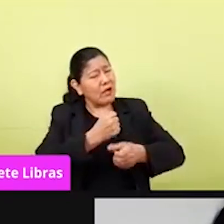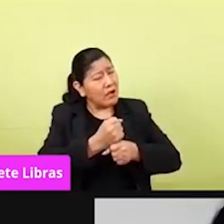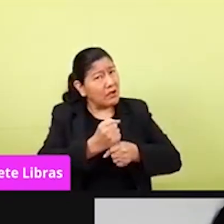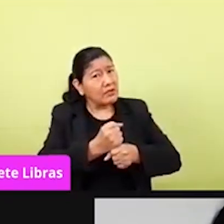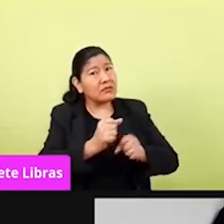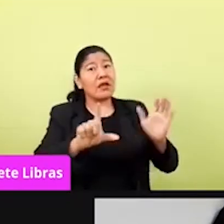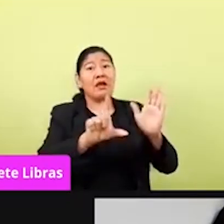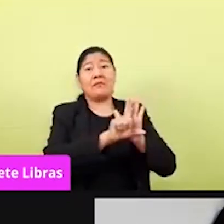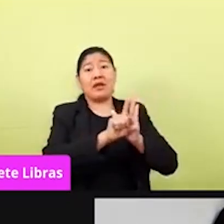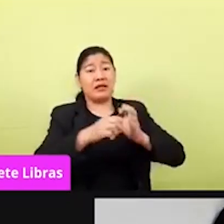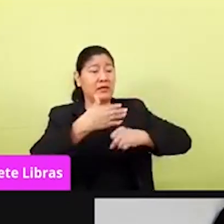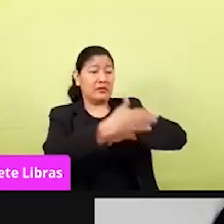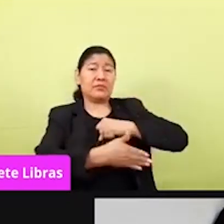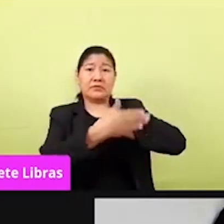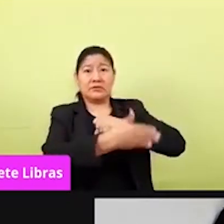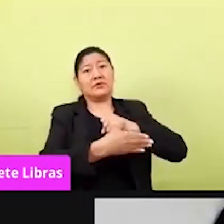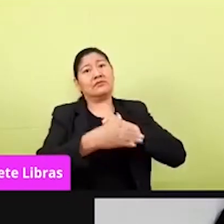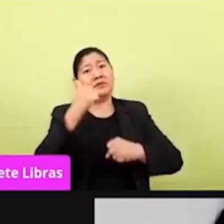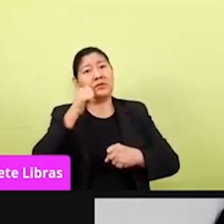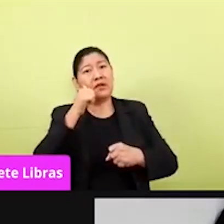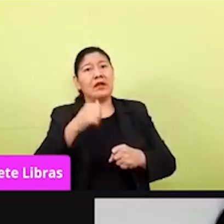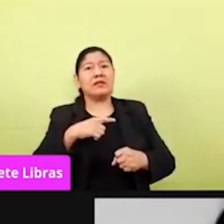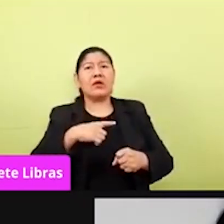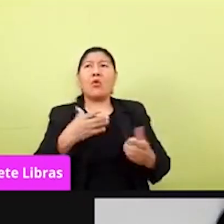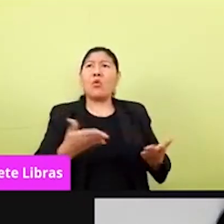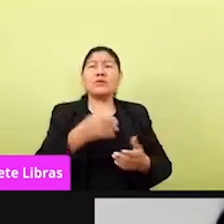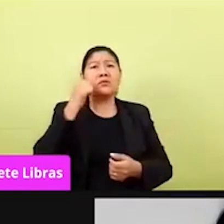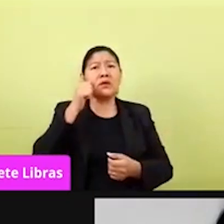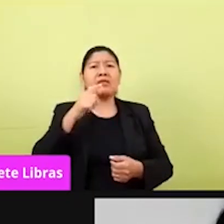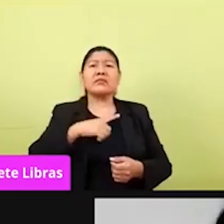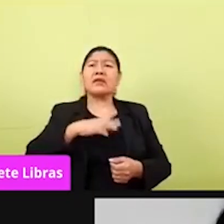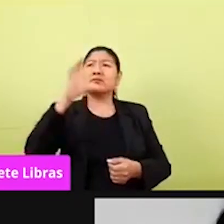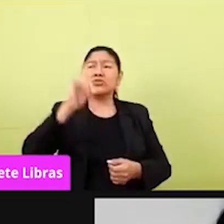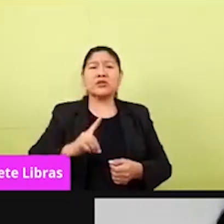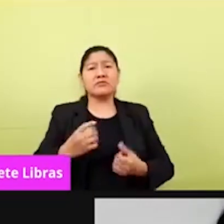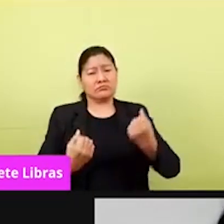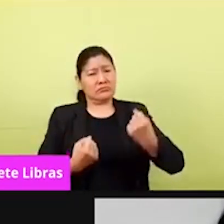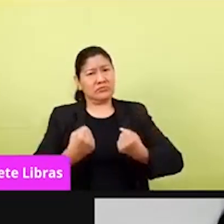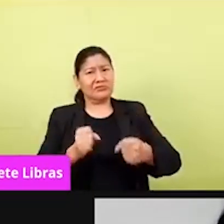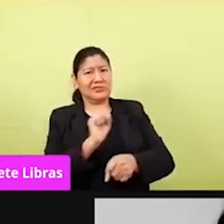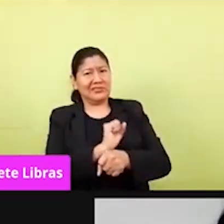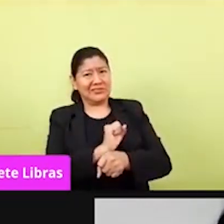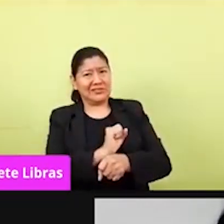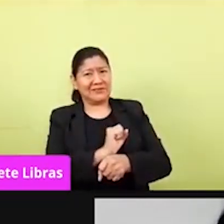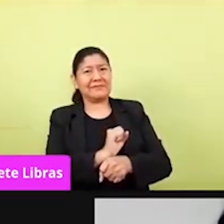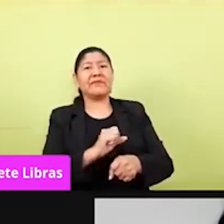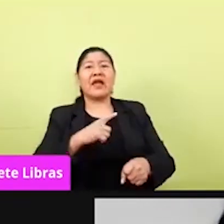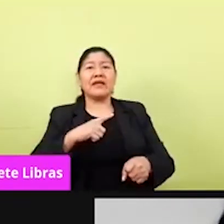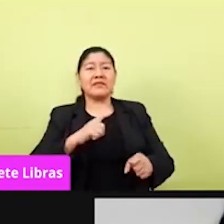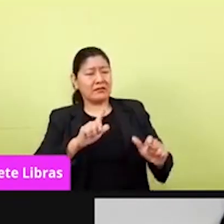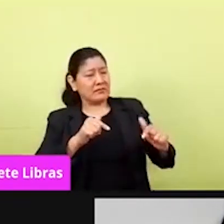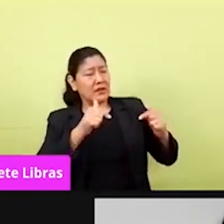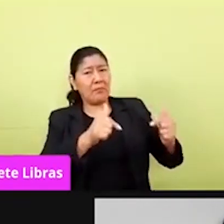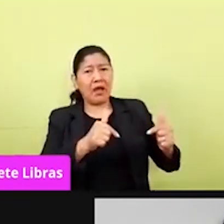hoje estar estudando, trabalhando, dirigindo, votando, né, e nós mulheres estamos nessa luta